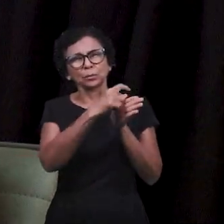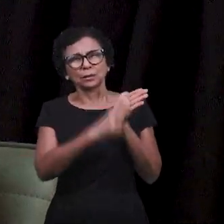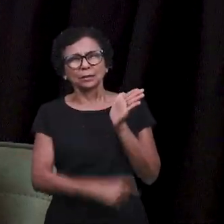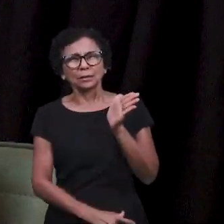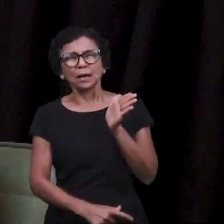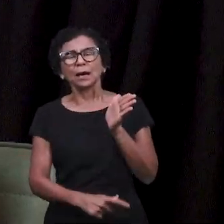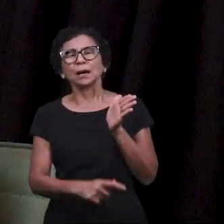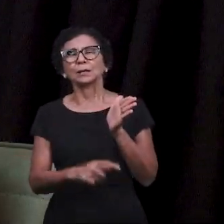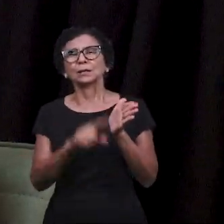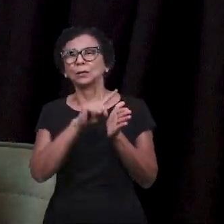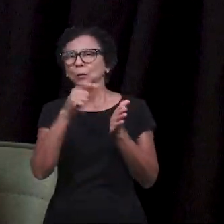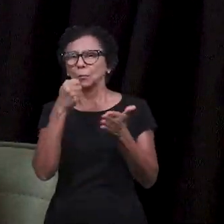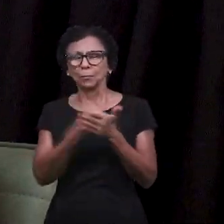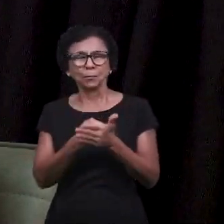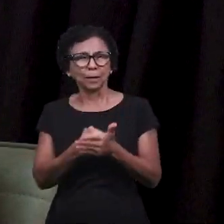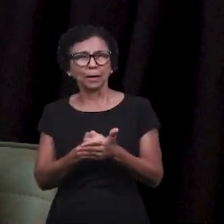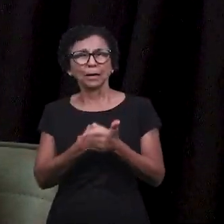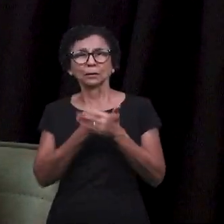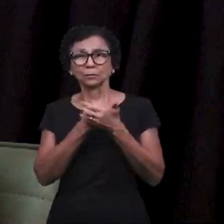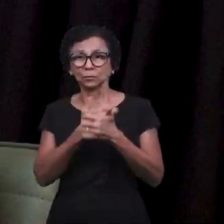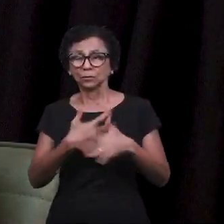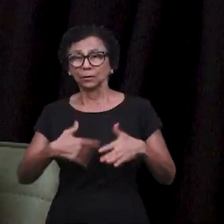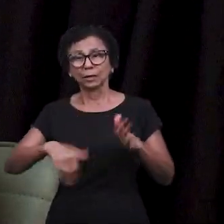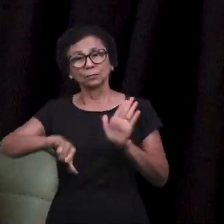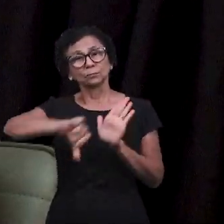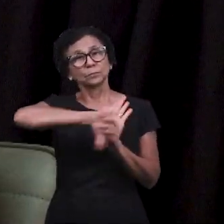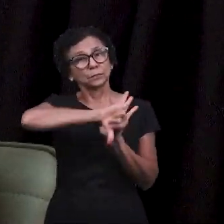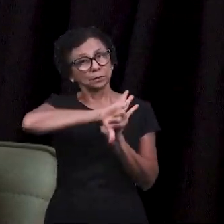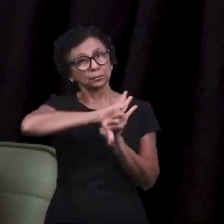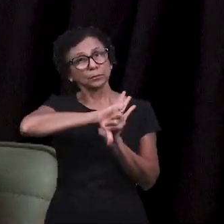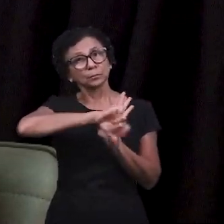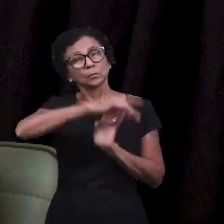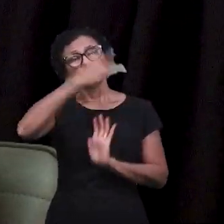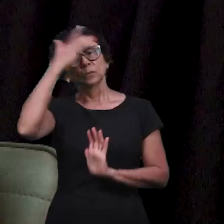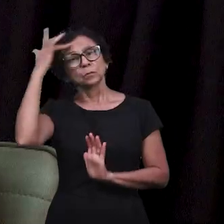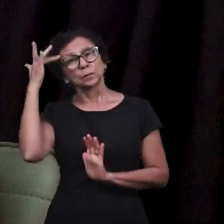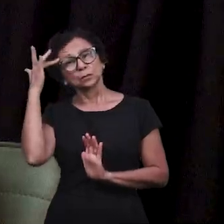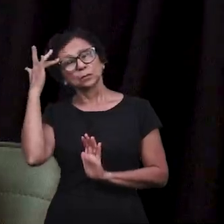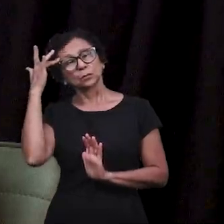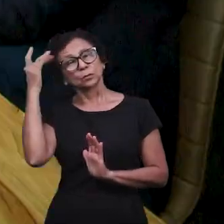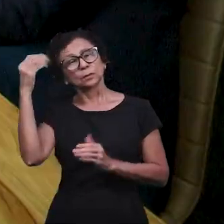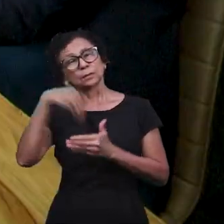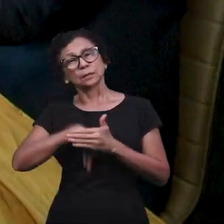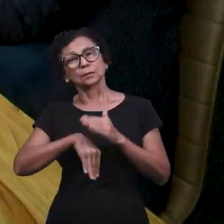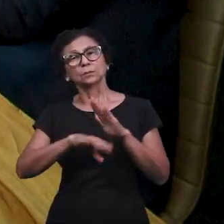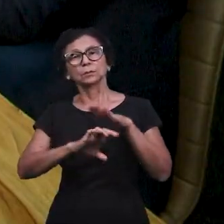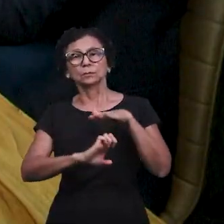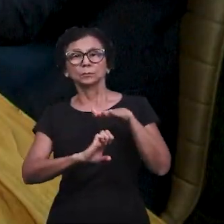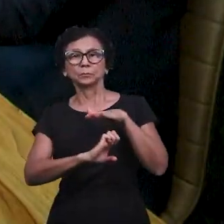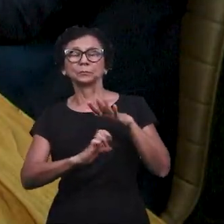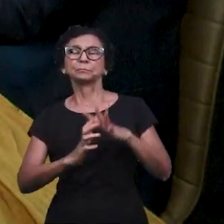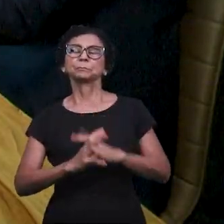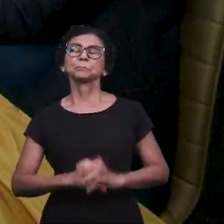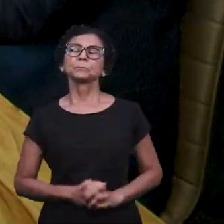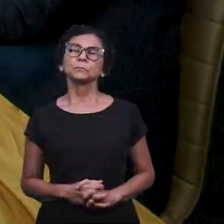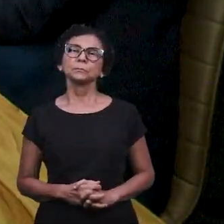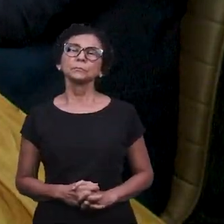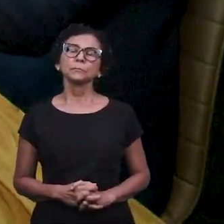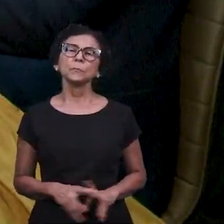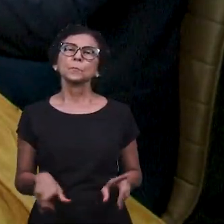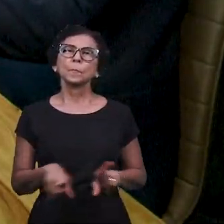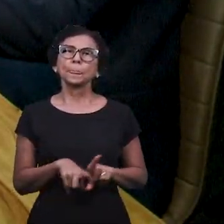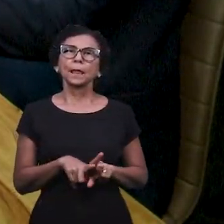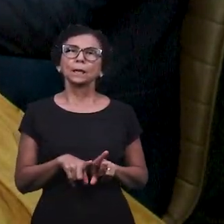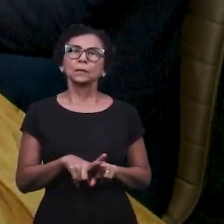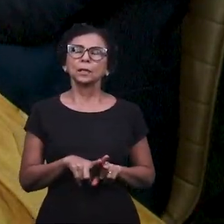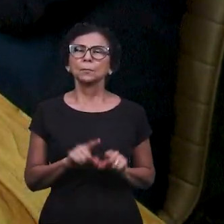muito grande de crimes que podem ser praticados por pessoas que compõem as empresas. E assim, doutor Rafael, quais seriam assim,